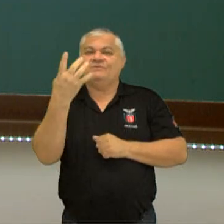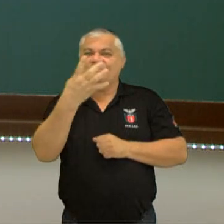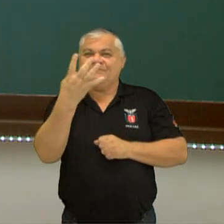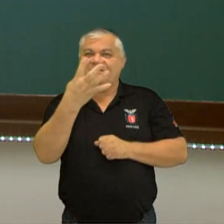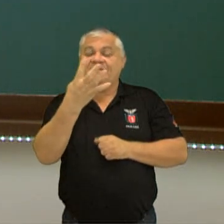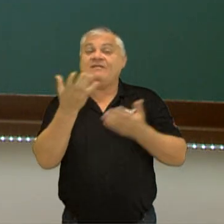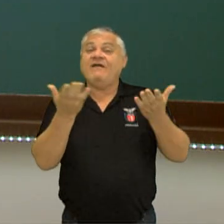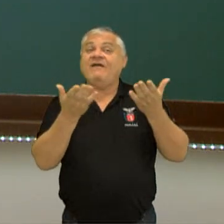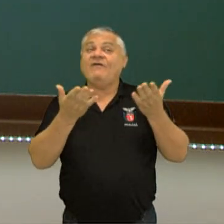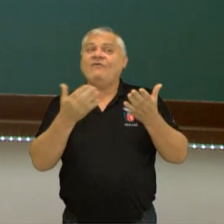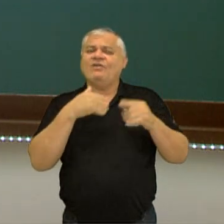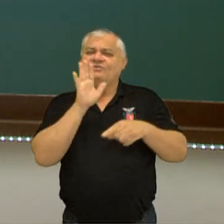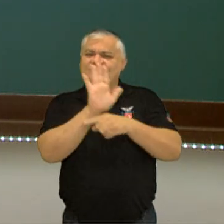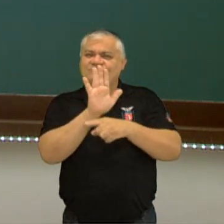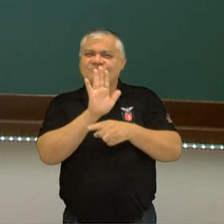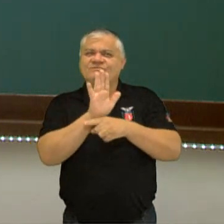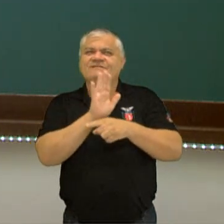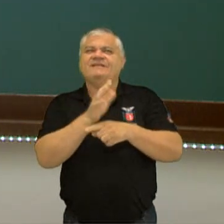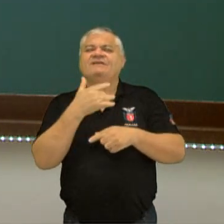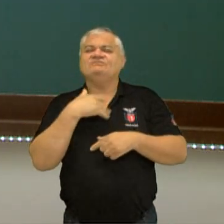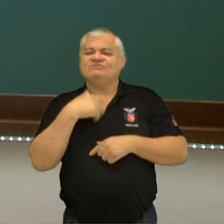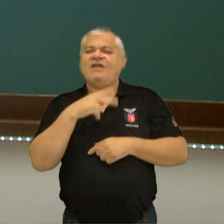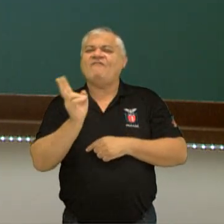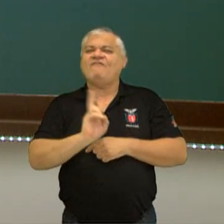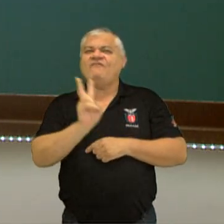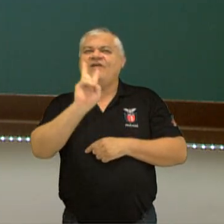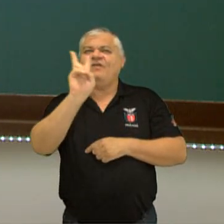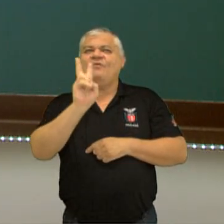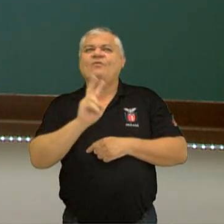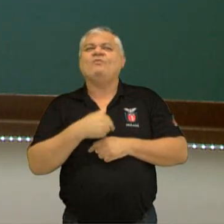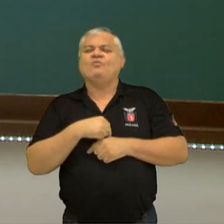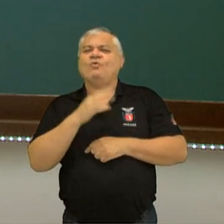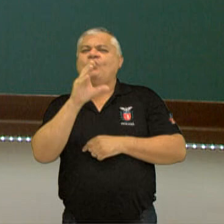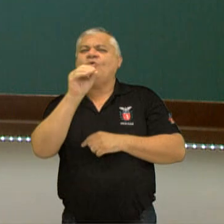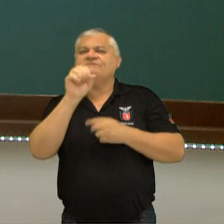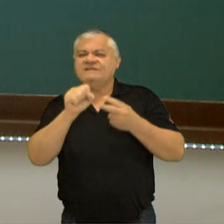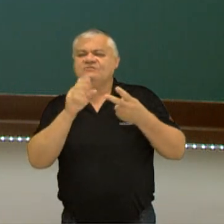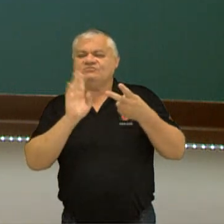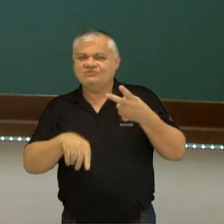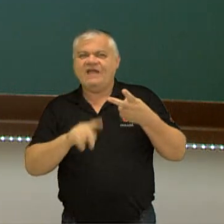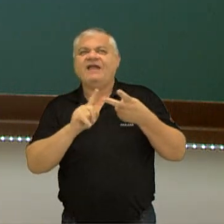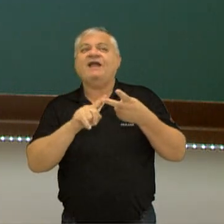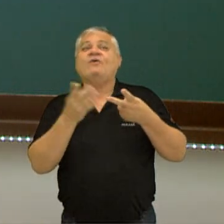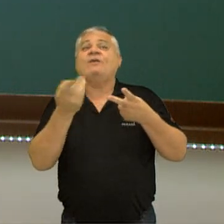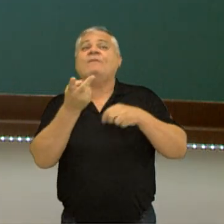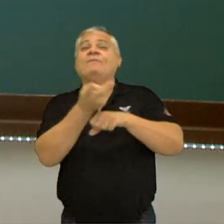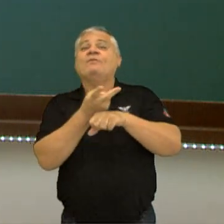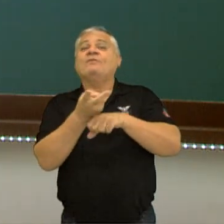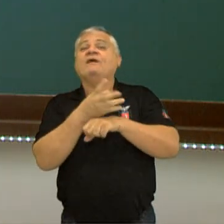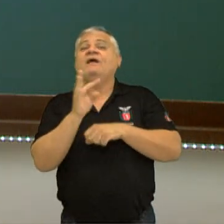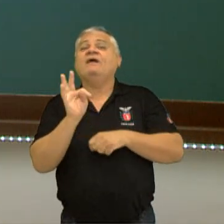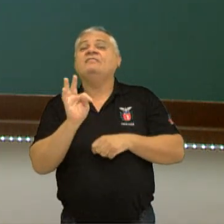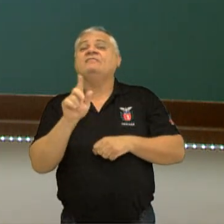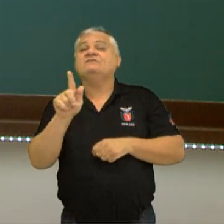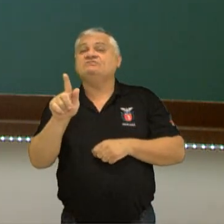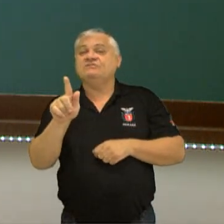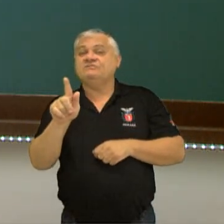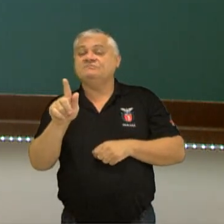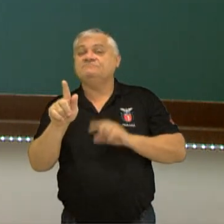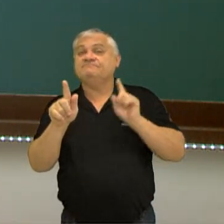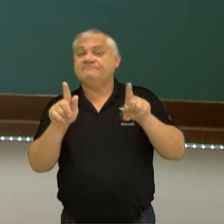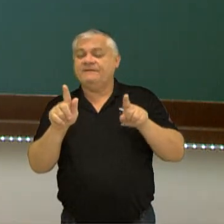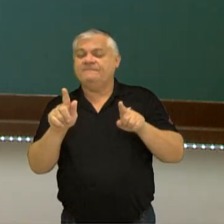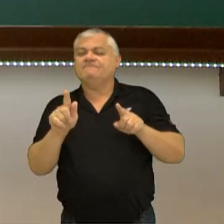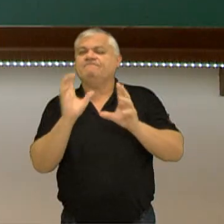só que agora, né, eu já ajudei um pouquinho, já te dei o valor do seno, já te dei o valor do cosseno, e o que você tem que calcular é o valor da